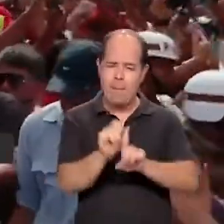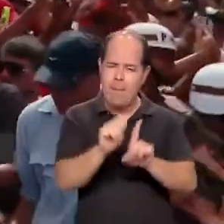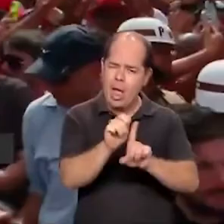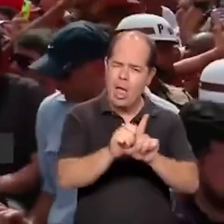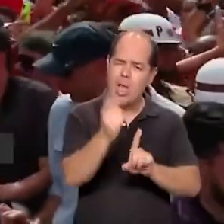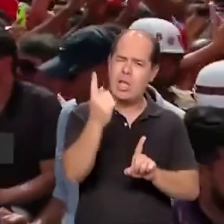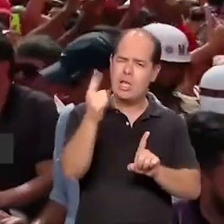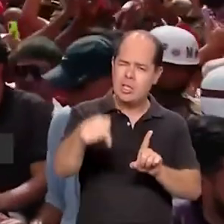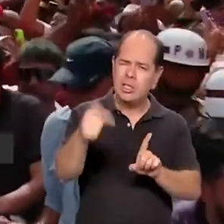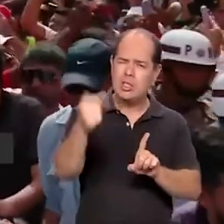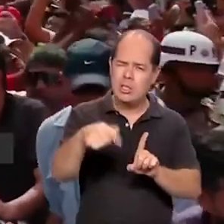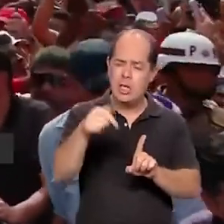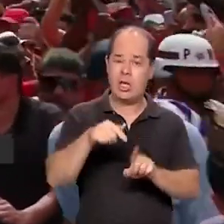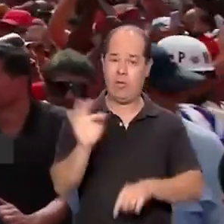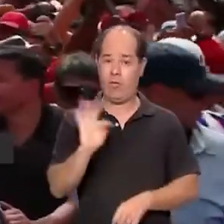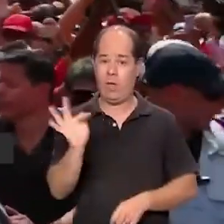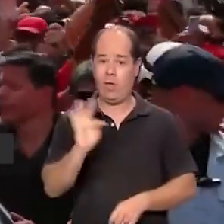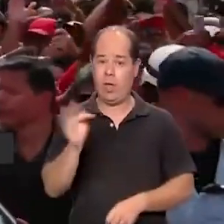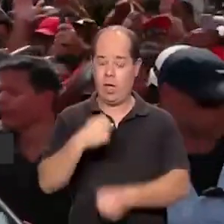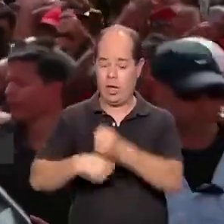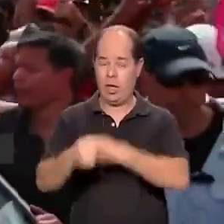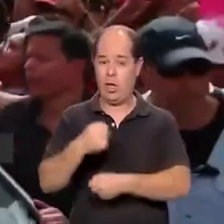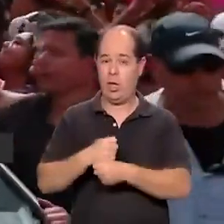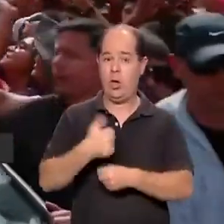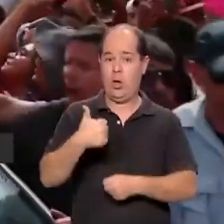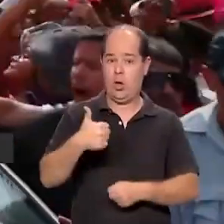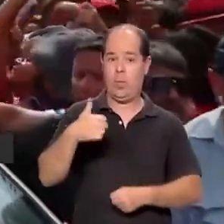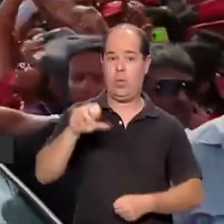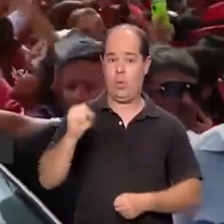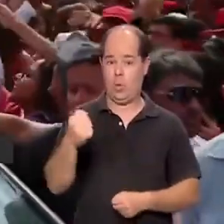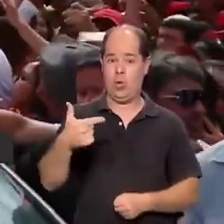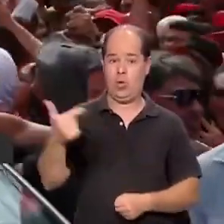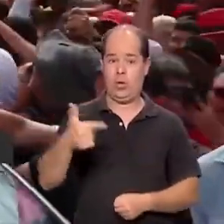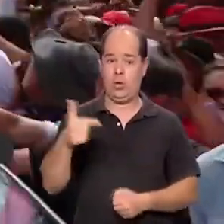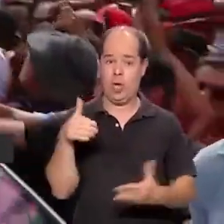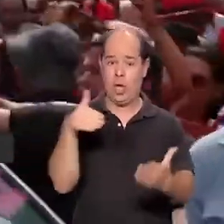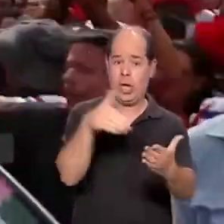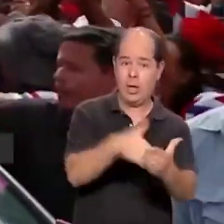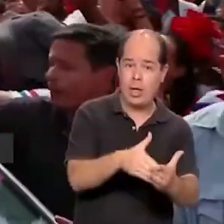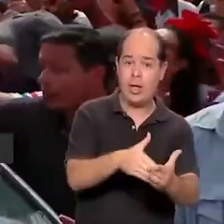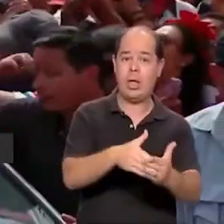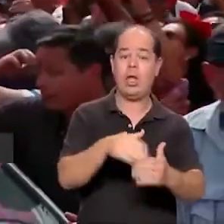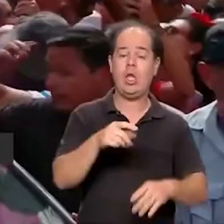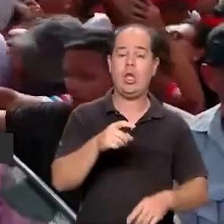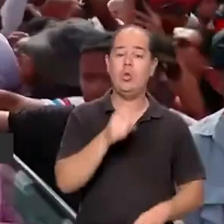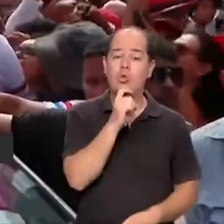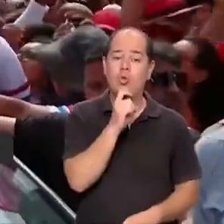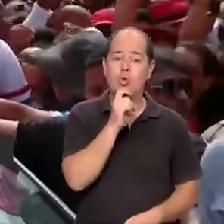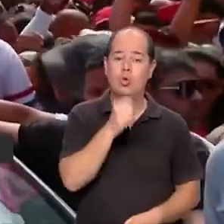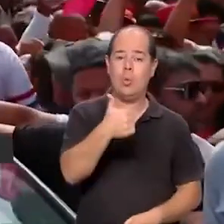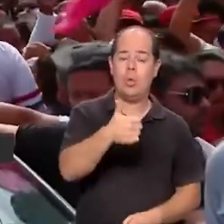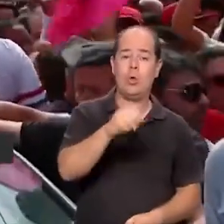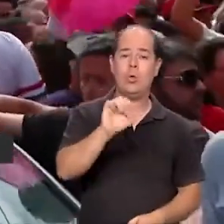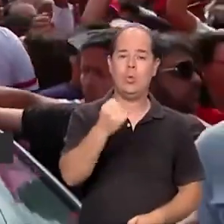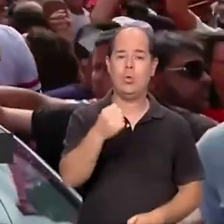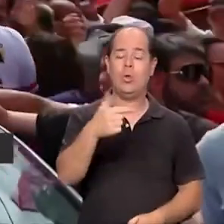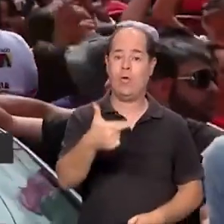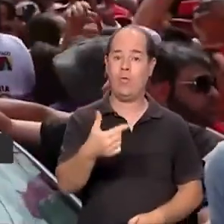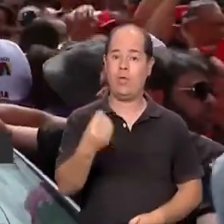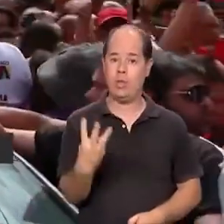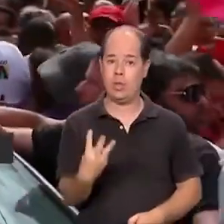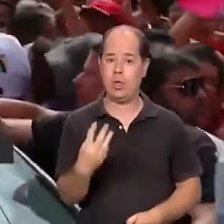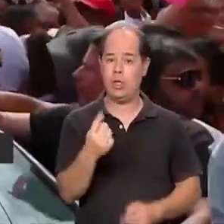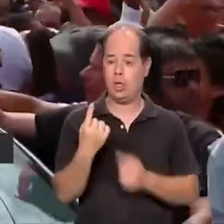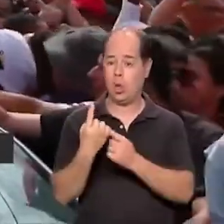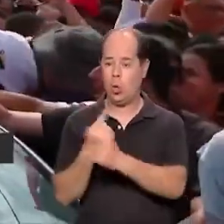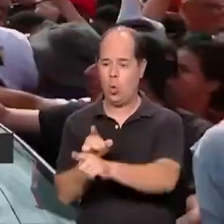de fevereiro de 1822 a julho de 1823, contra as